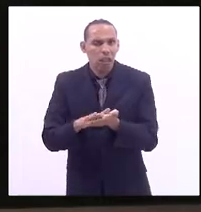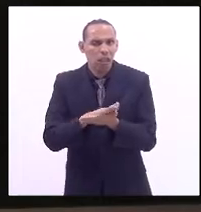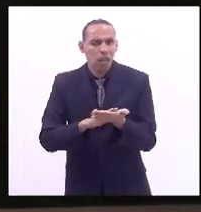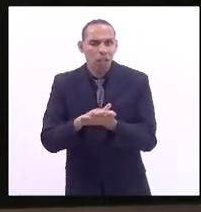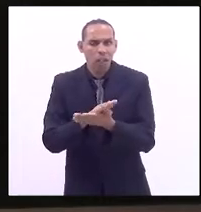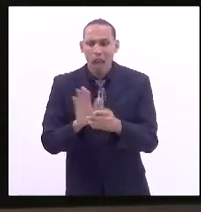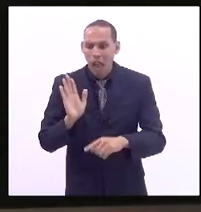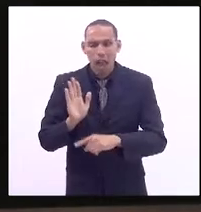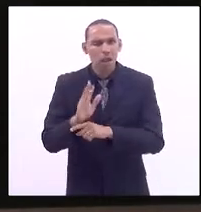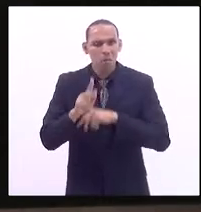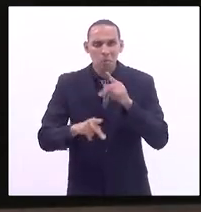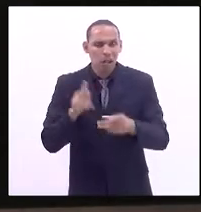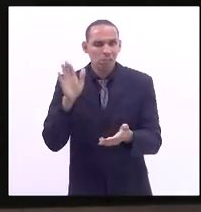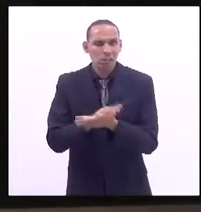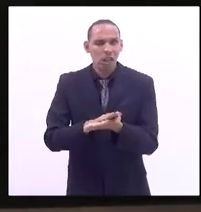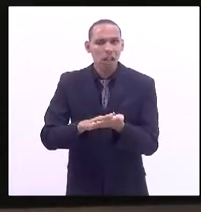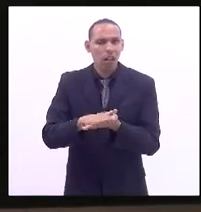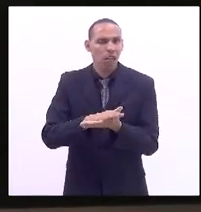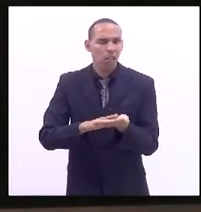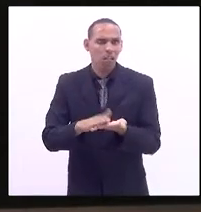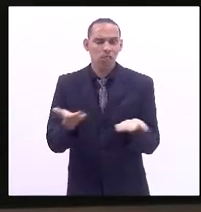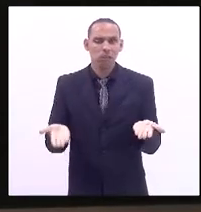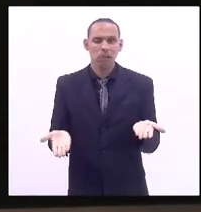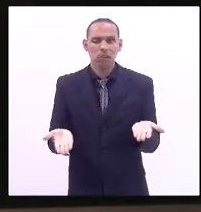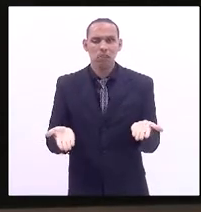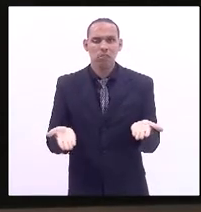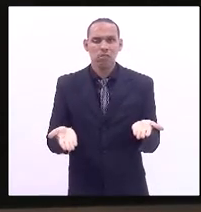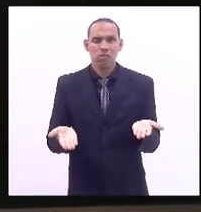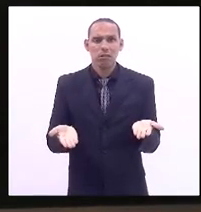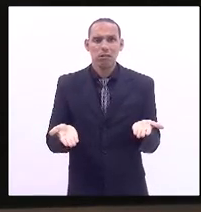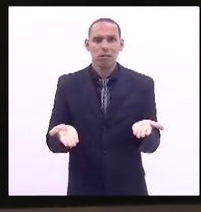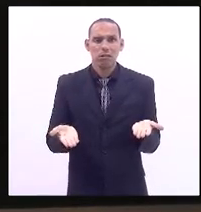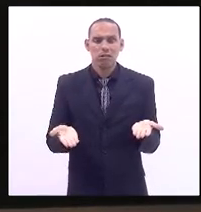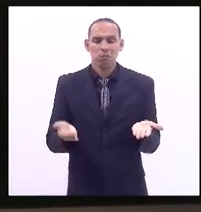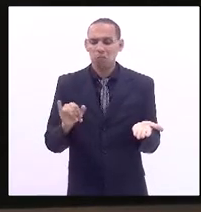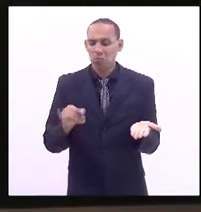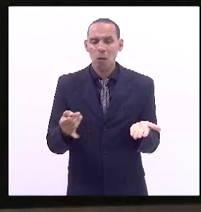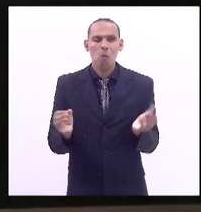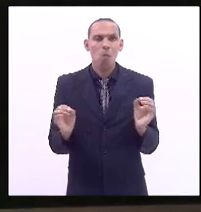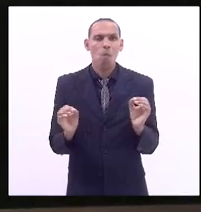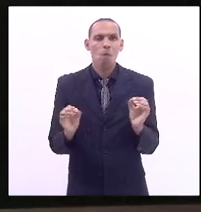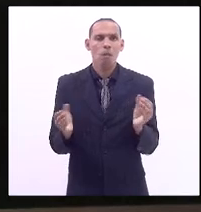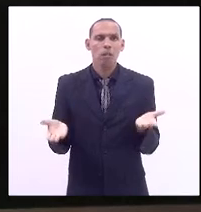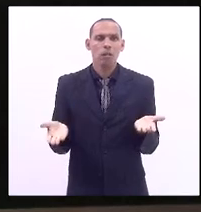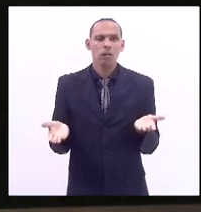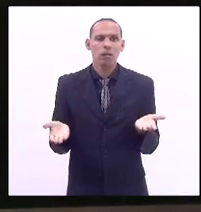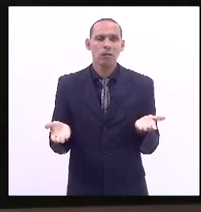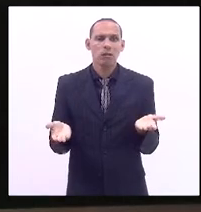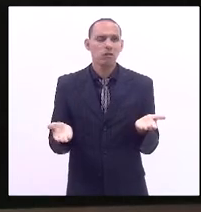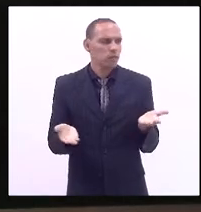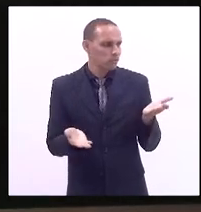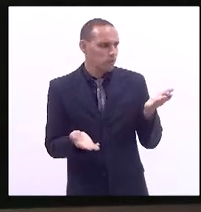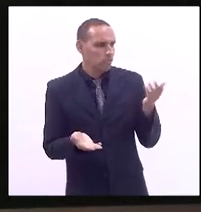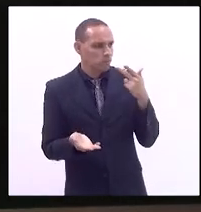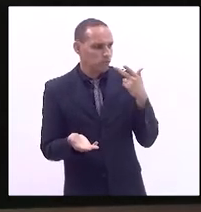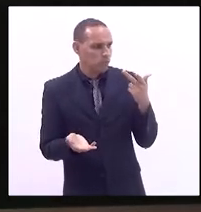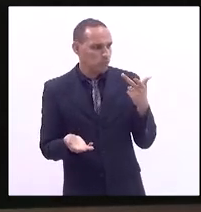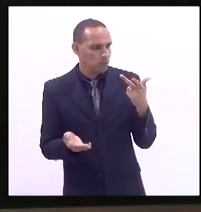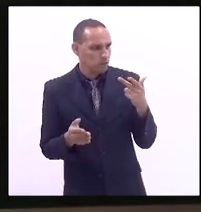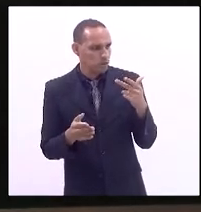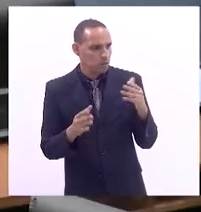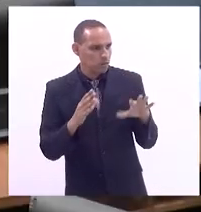para a população Fluminense a vantagem nenhuma para isso é vossa excelência deseja fazer um